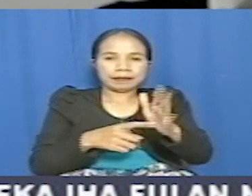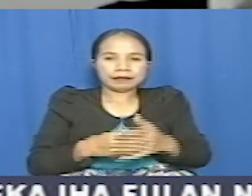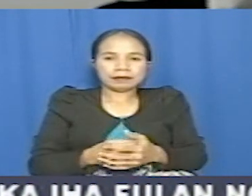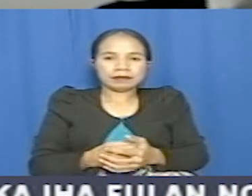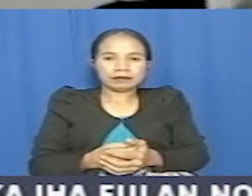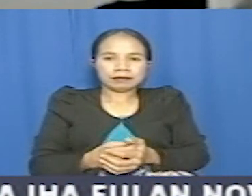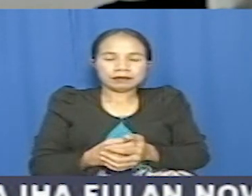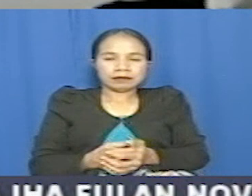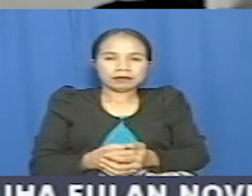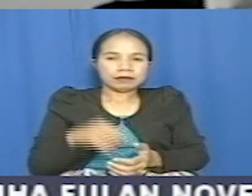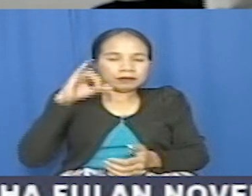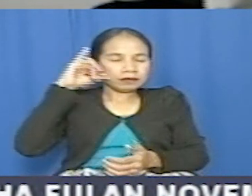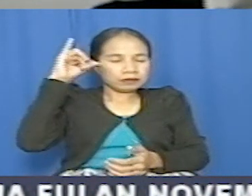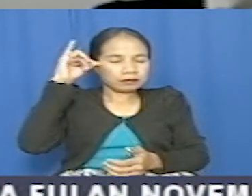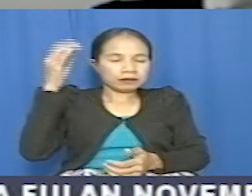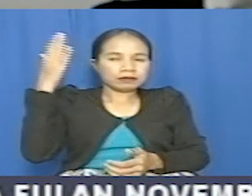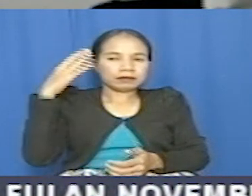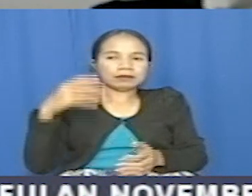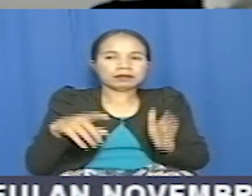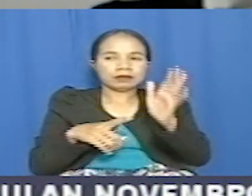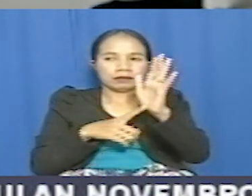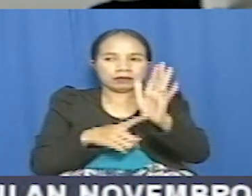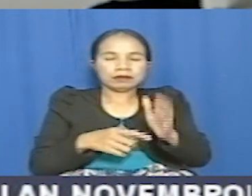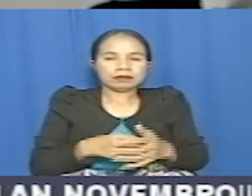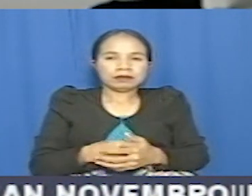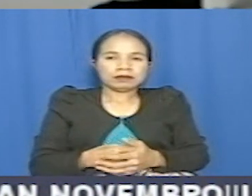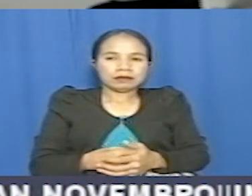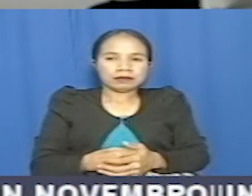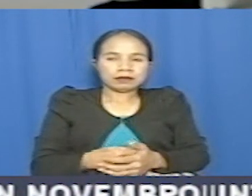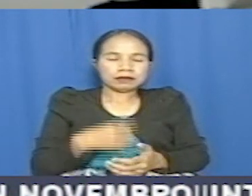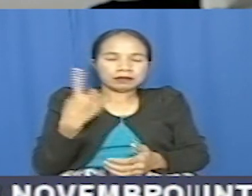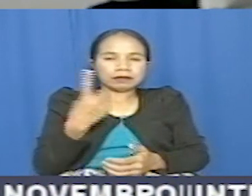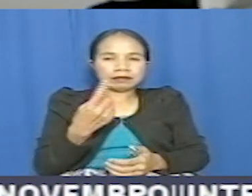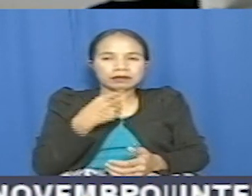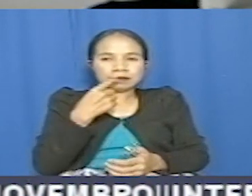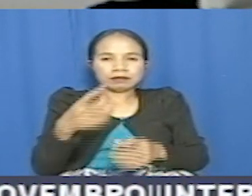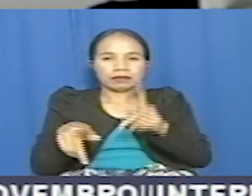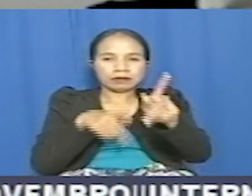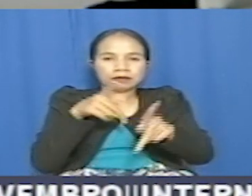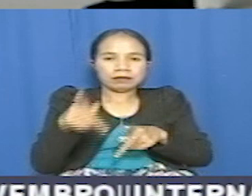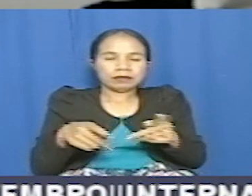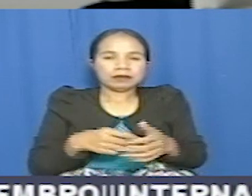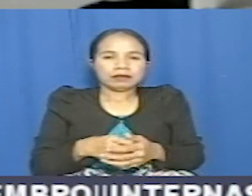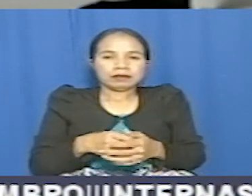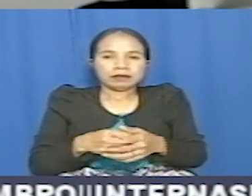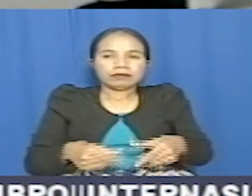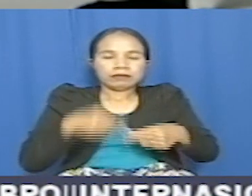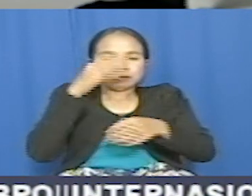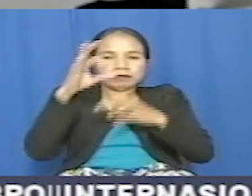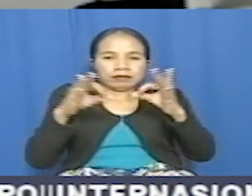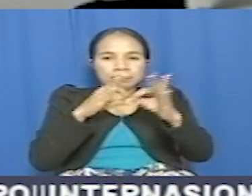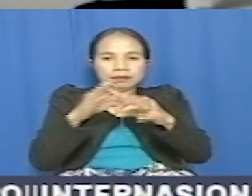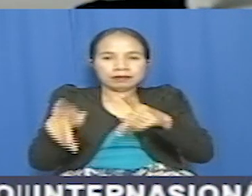queixa ou sei verbatama queixa ida, mas a durante né ita na fati apela para a comunidade para tu for garantia para a comunidade o de